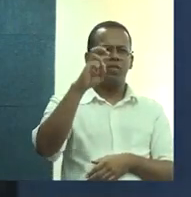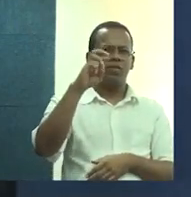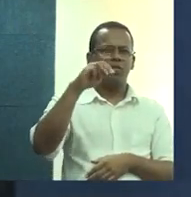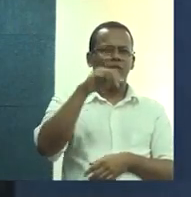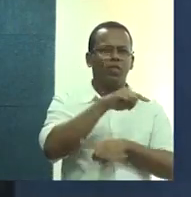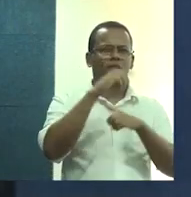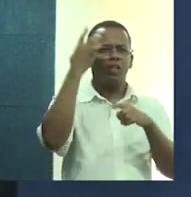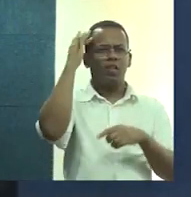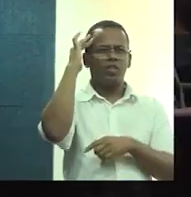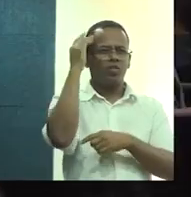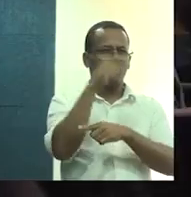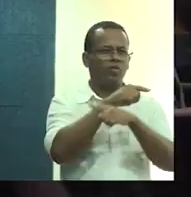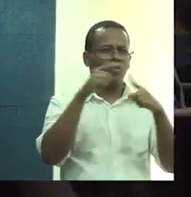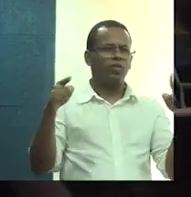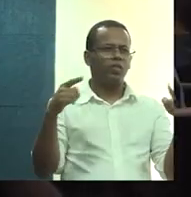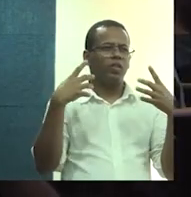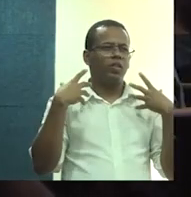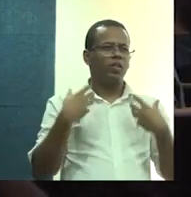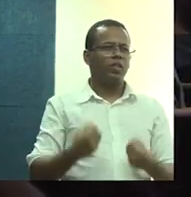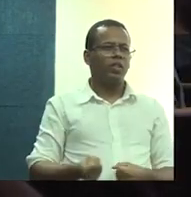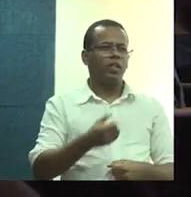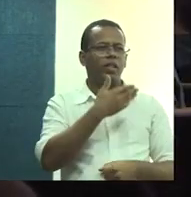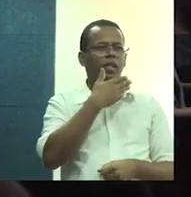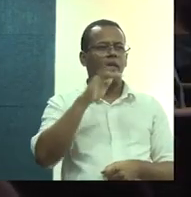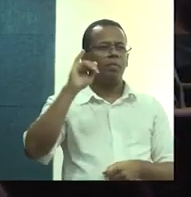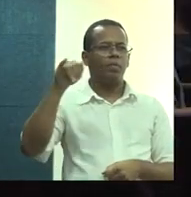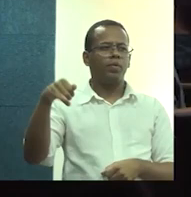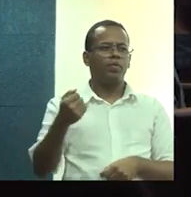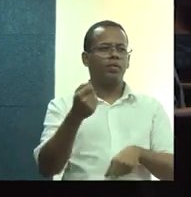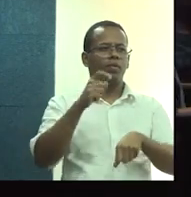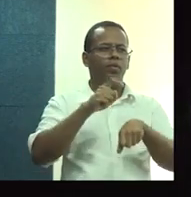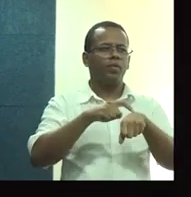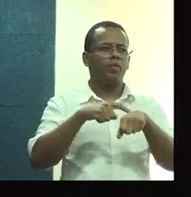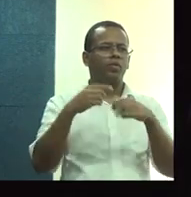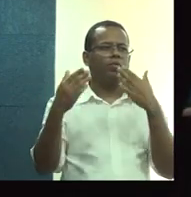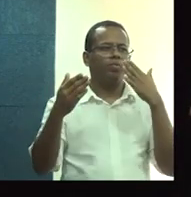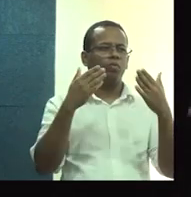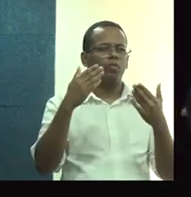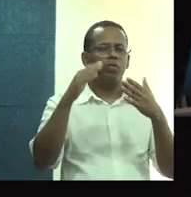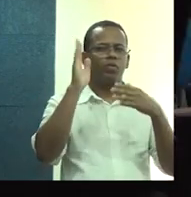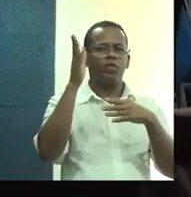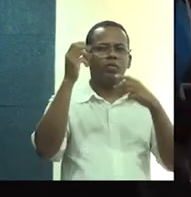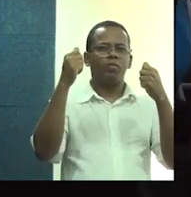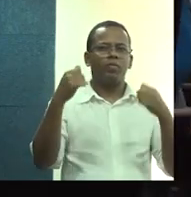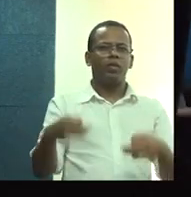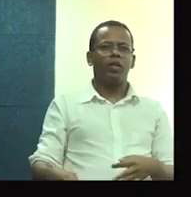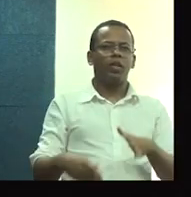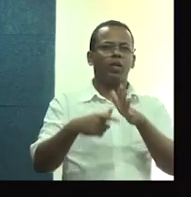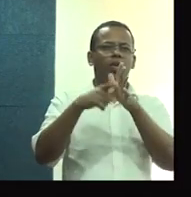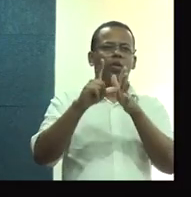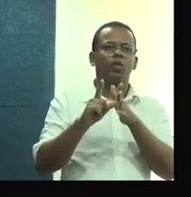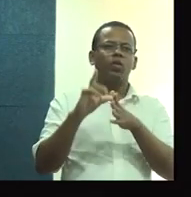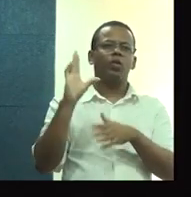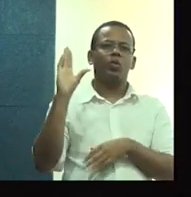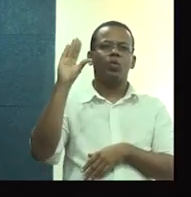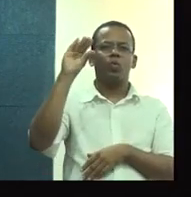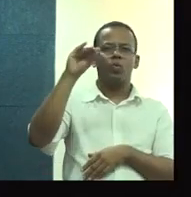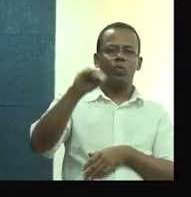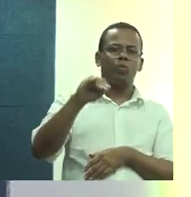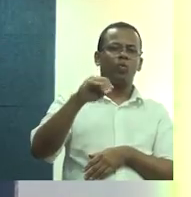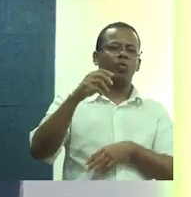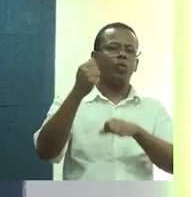acho que já tá todo mundo cansado também para a gente aproveitar um pouco do debate já dei vários spoilers aqui ontem à noite sobre